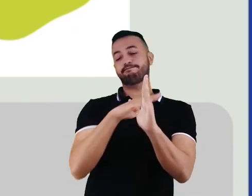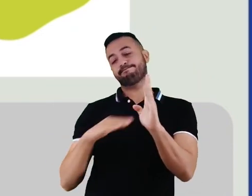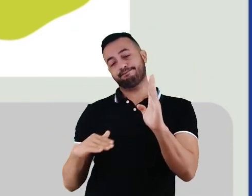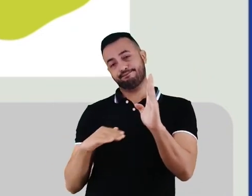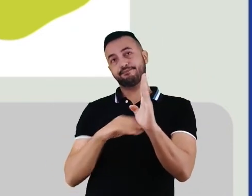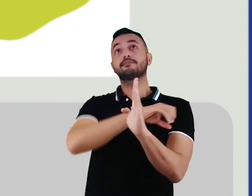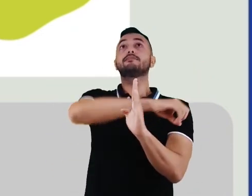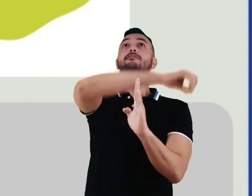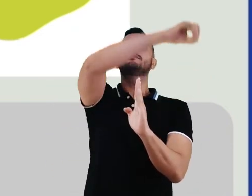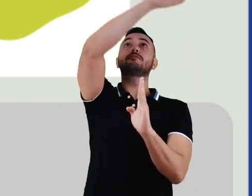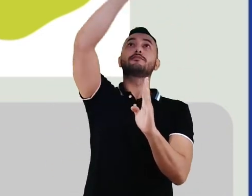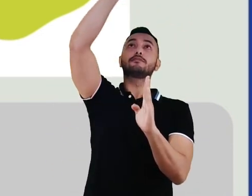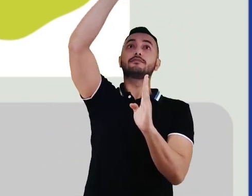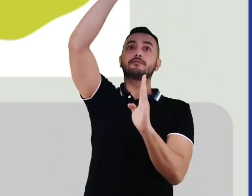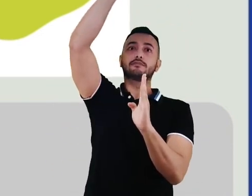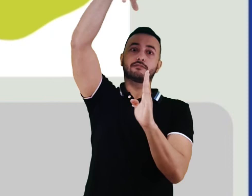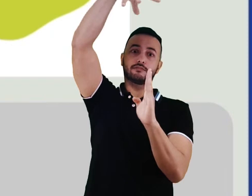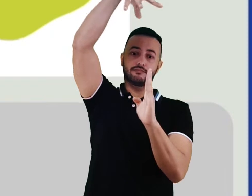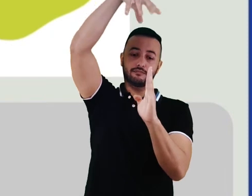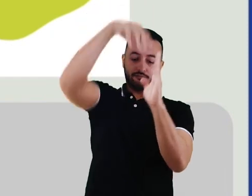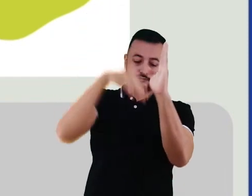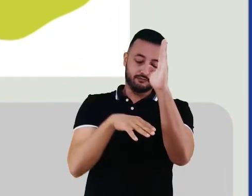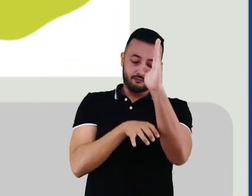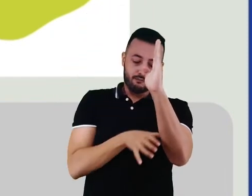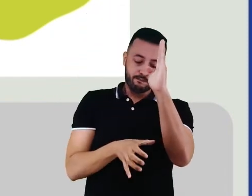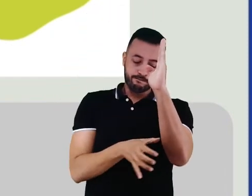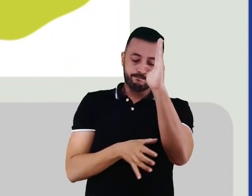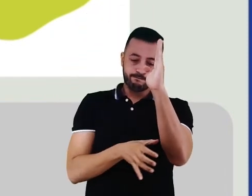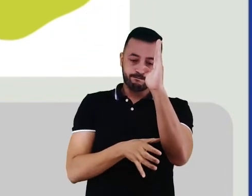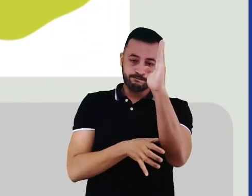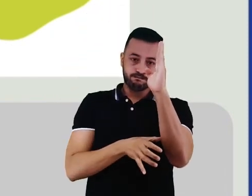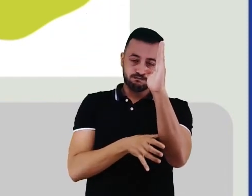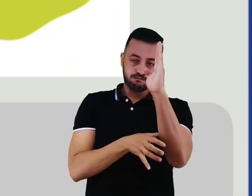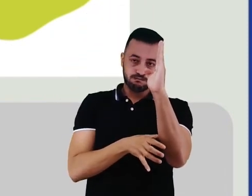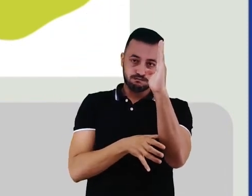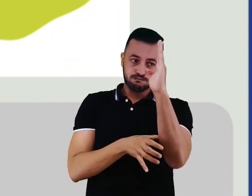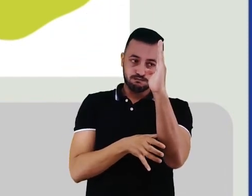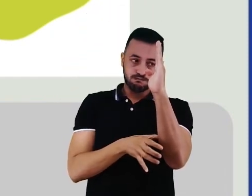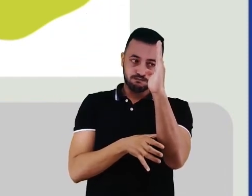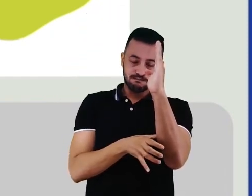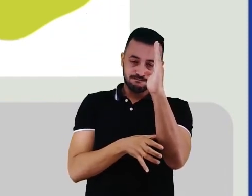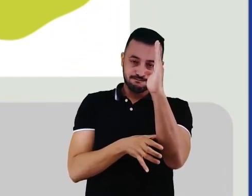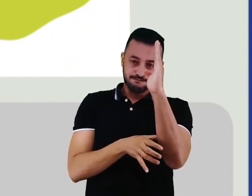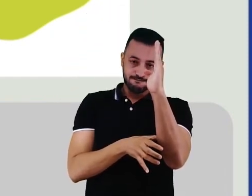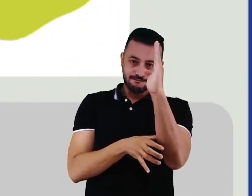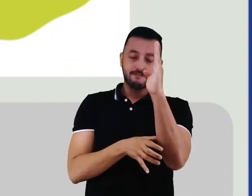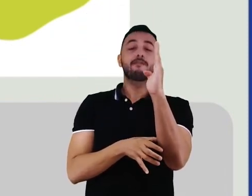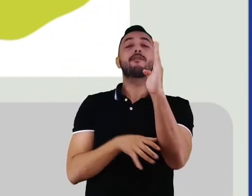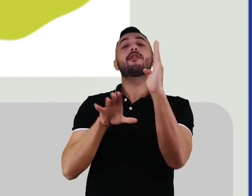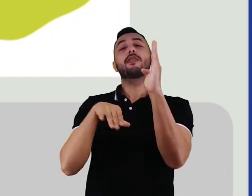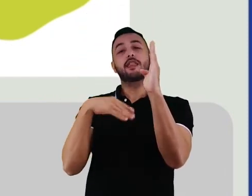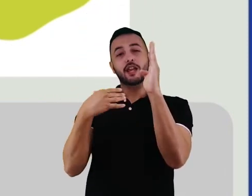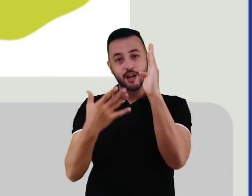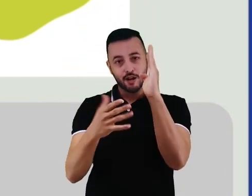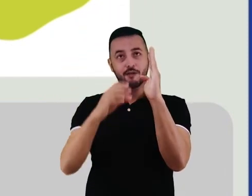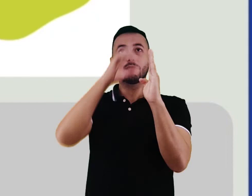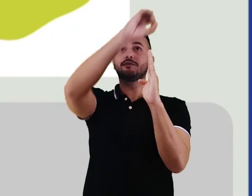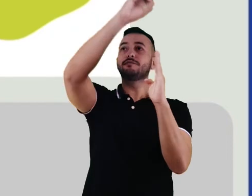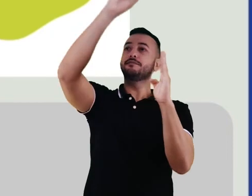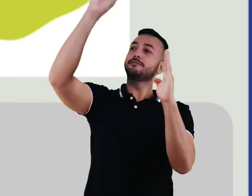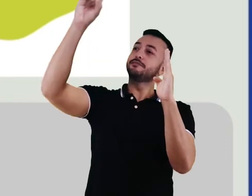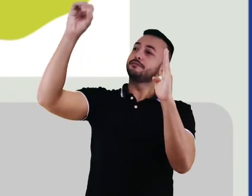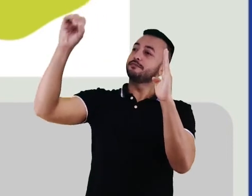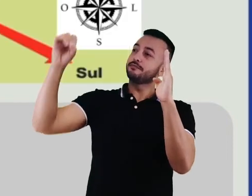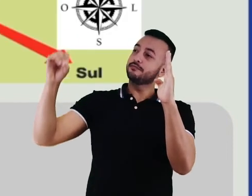Sol está lá em cima no meio-dia, a sombra está bem menor, bem concentrada no meio da árvore. E depois que o Sol vai se pondo, ela